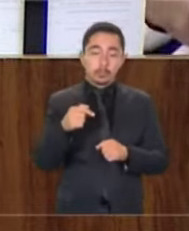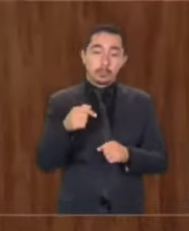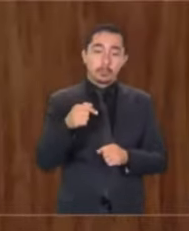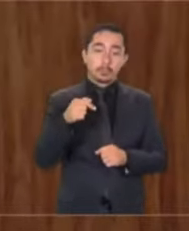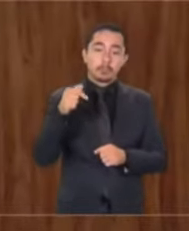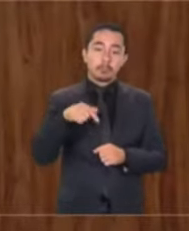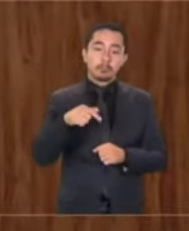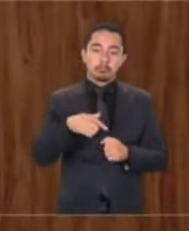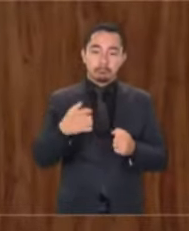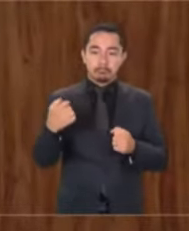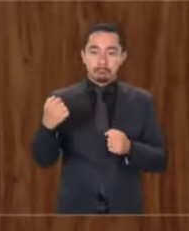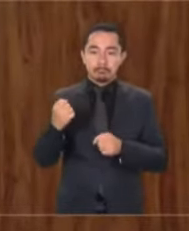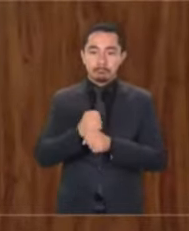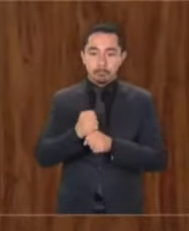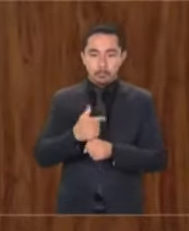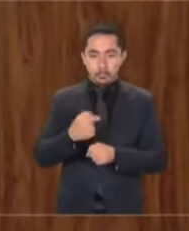relator.